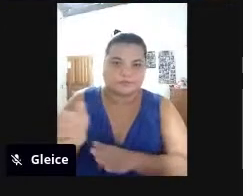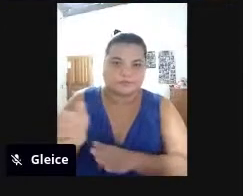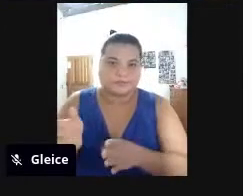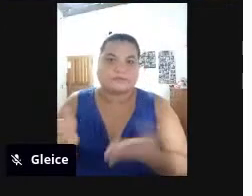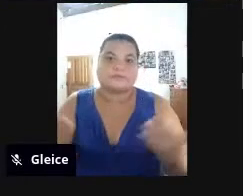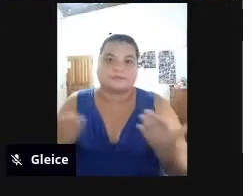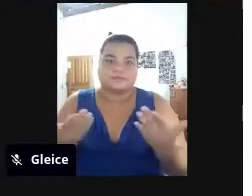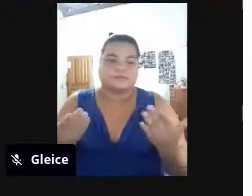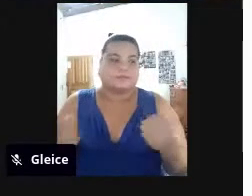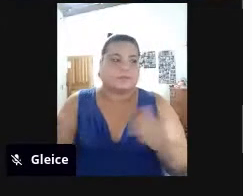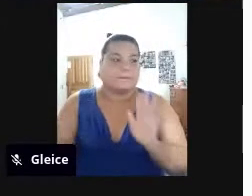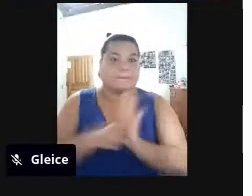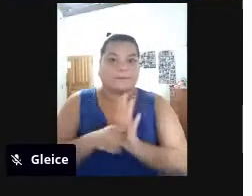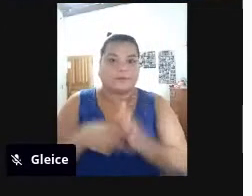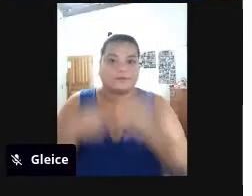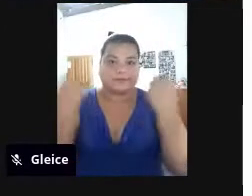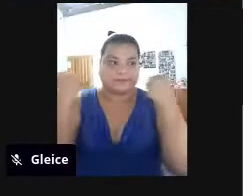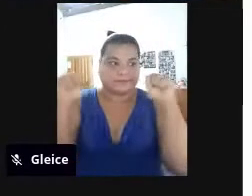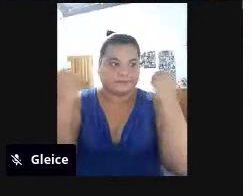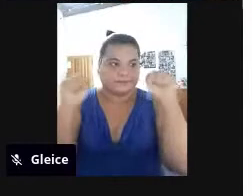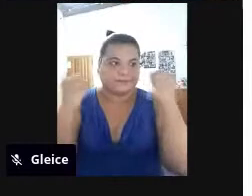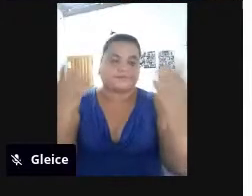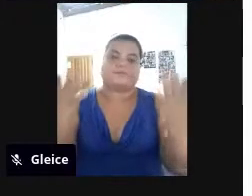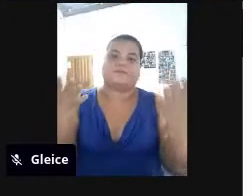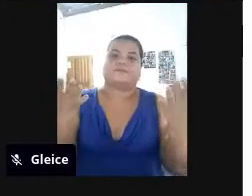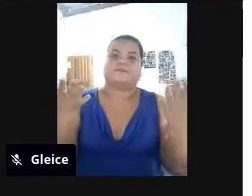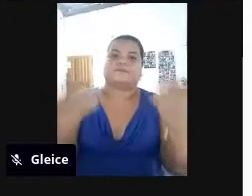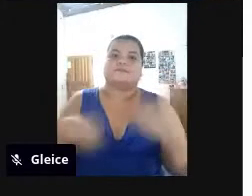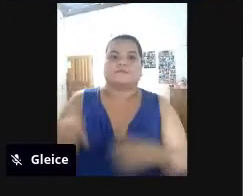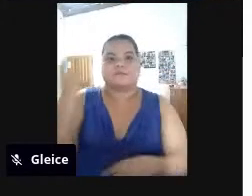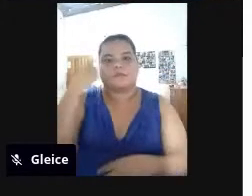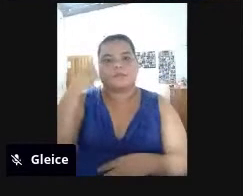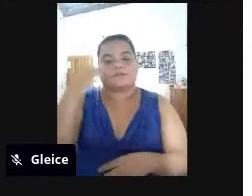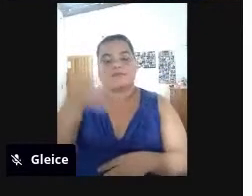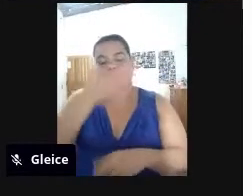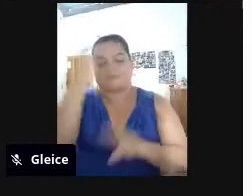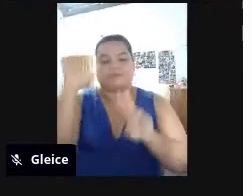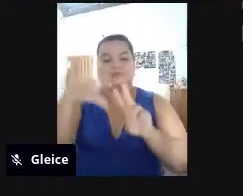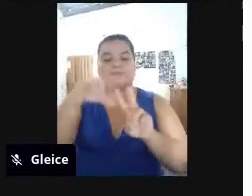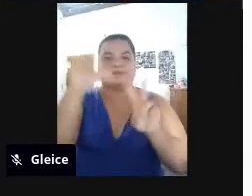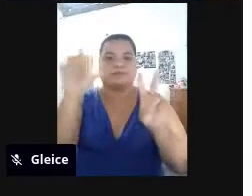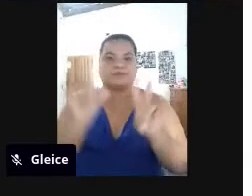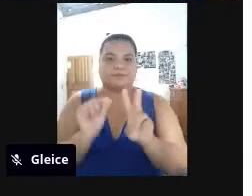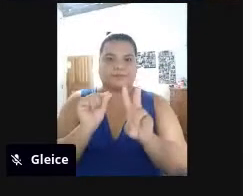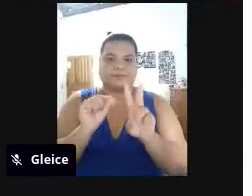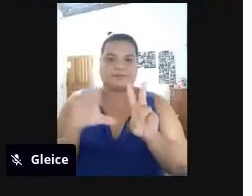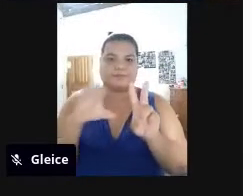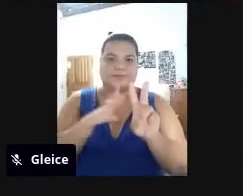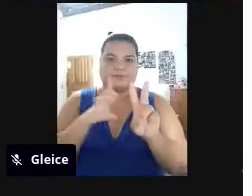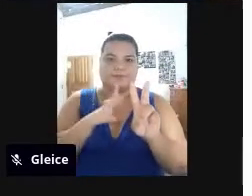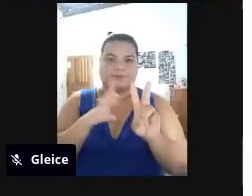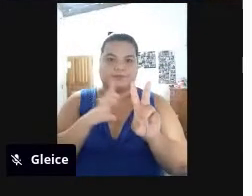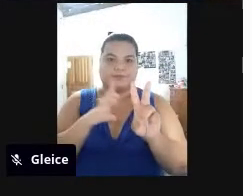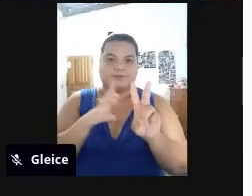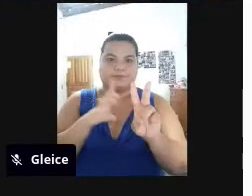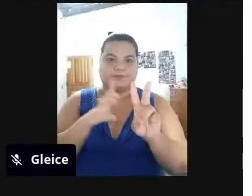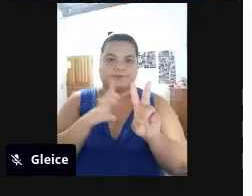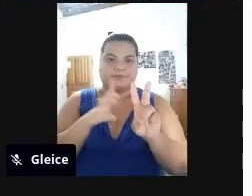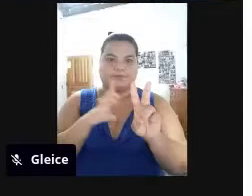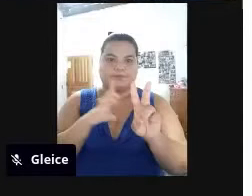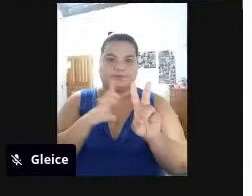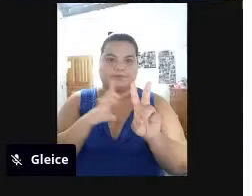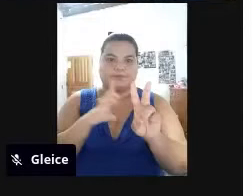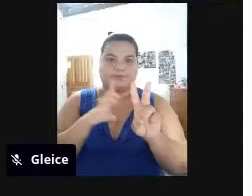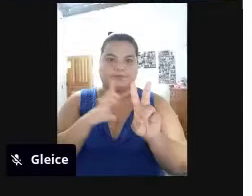Então, vejam que, pensando mais em indivíduos veganos, então nós temos opções de manter hidratação durante os